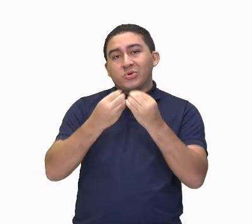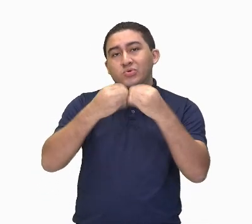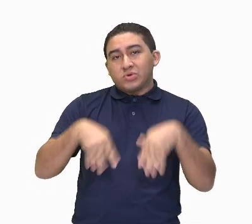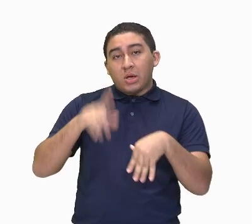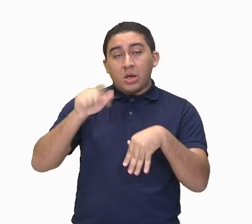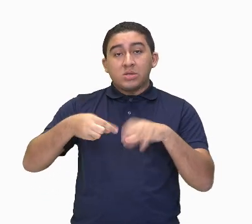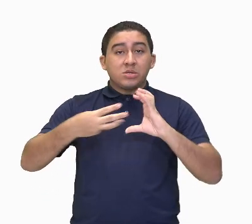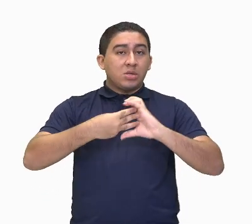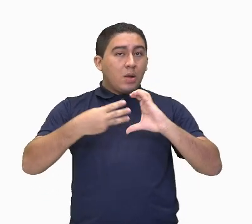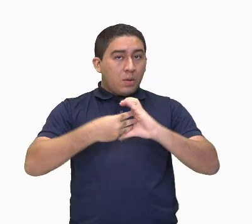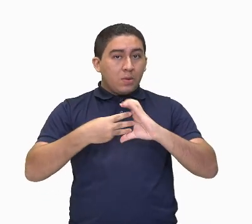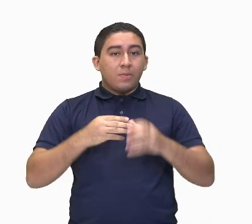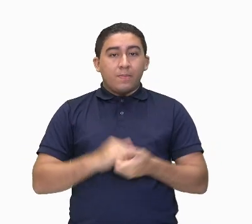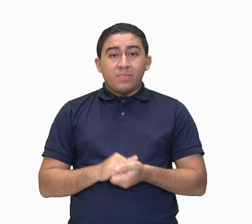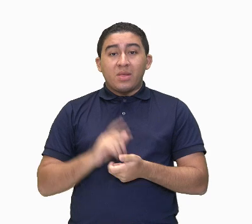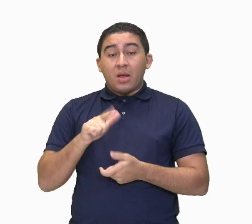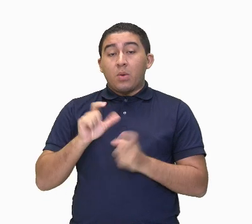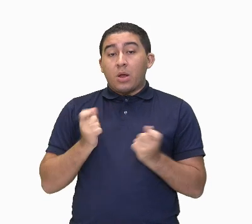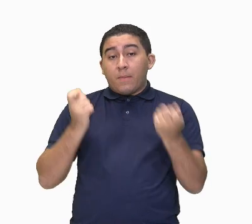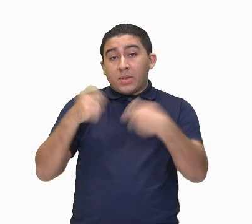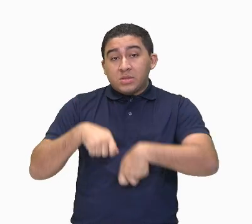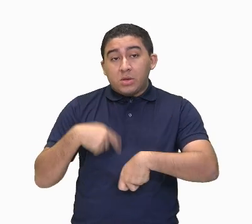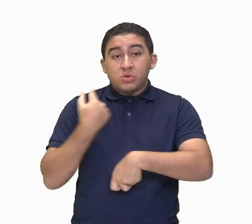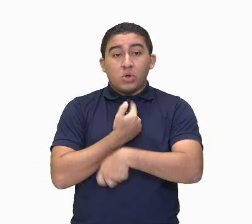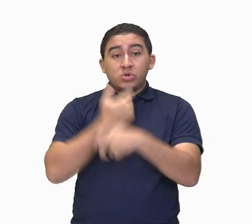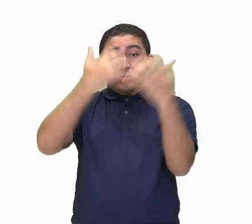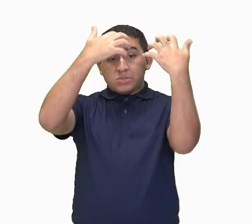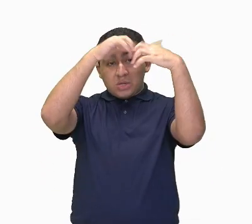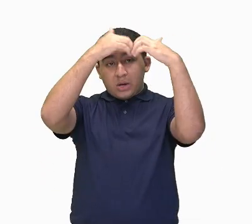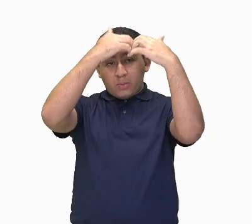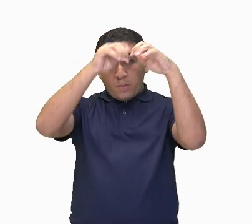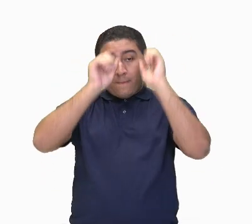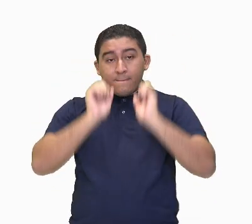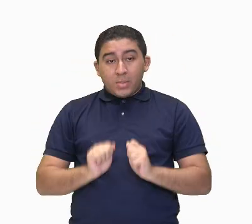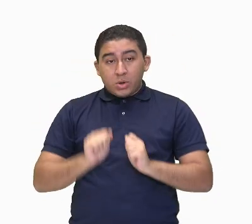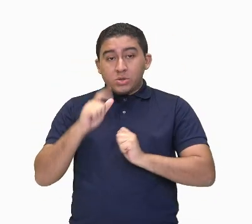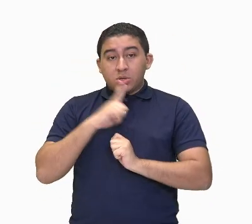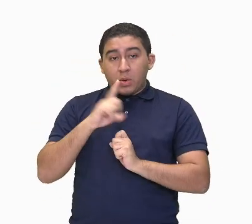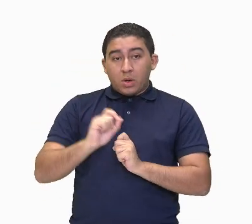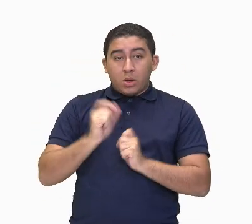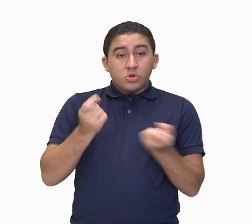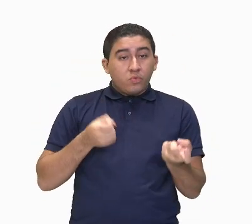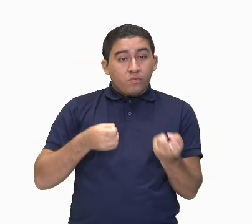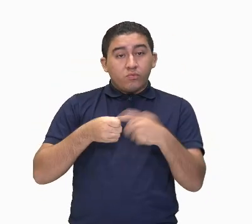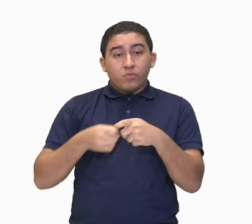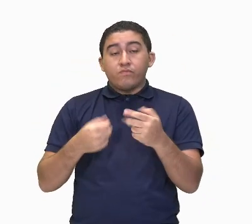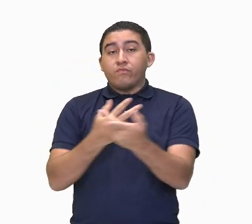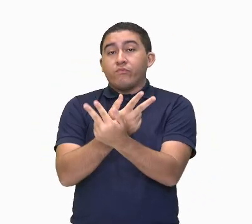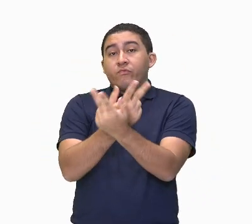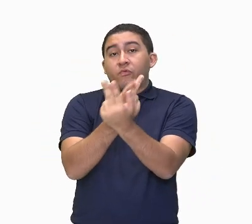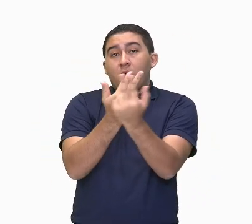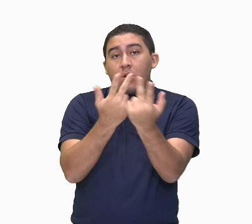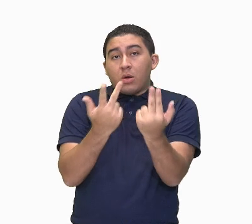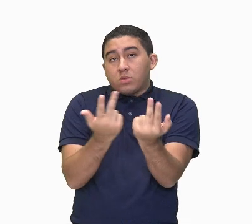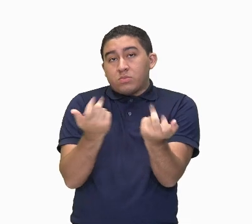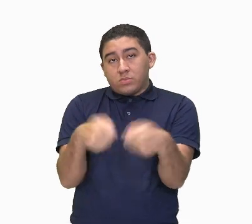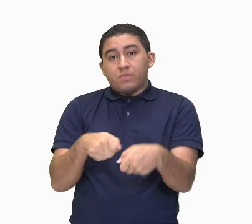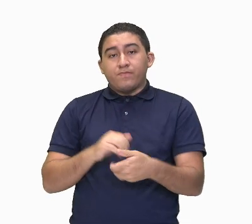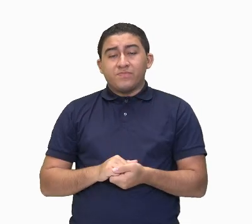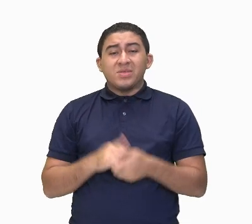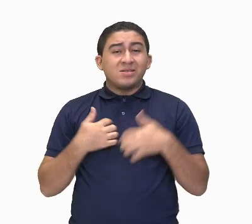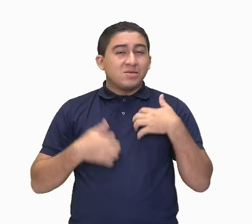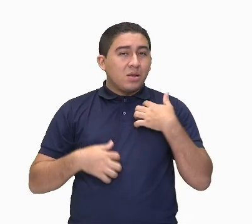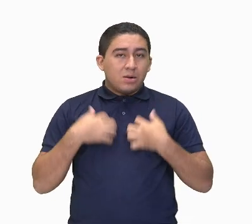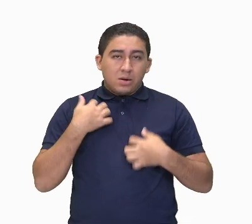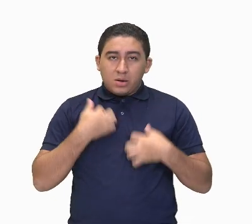plasticidade neural, né? Que é essa capacidade que o nosso cérebro pode ter de regenerar diversas situações. E estresse crônico, né?